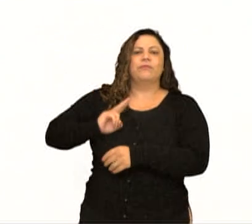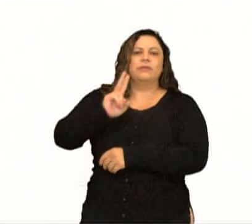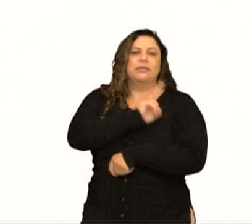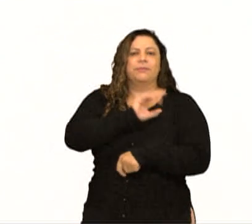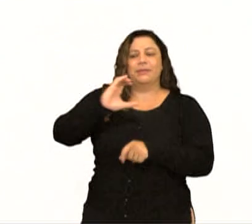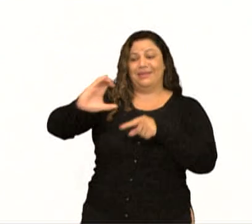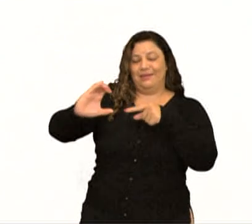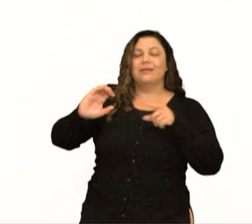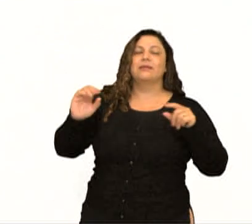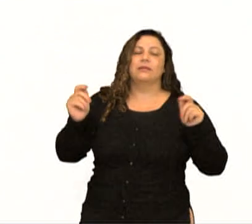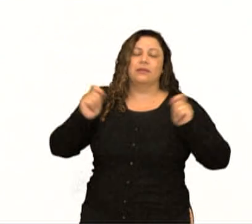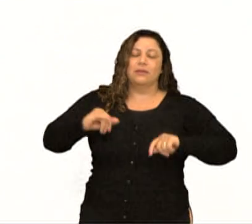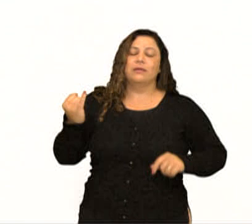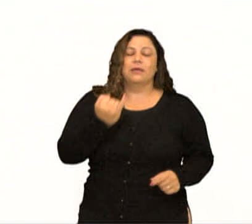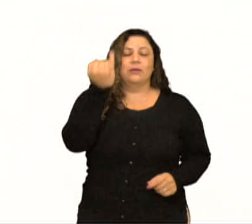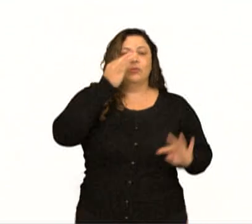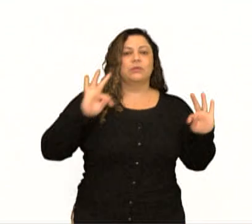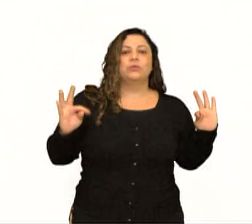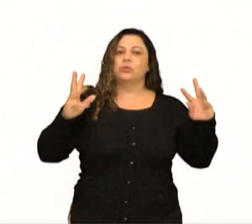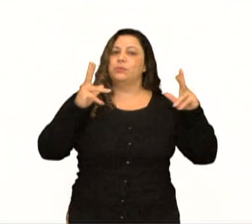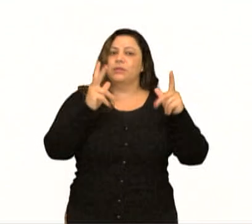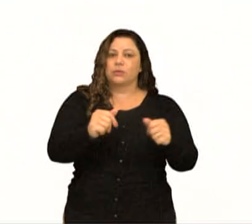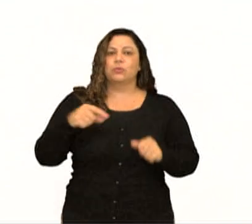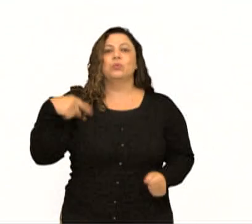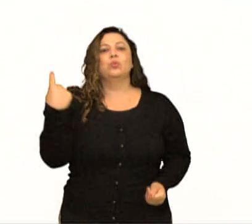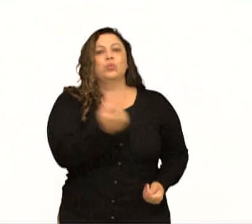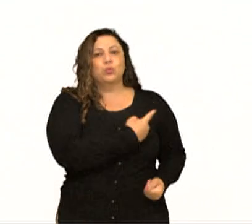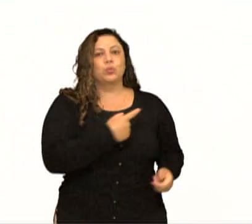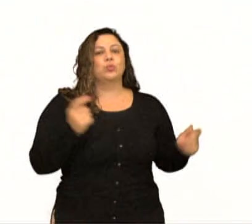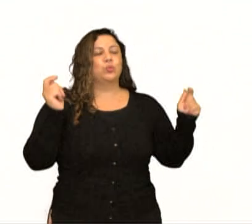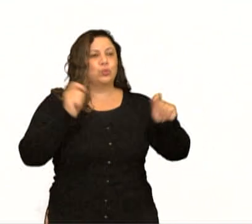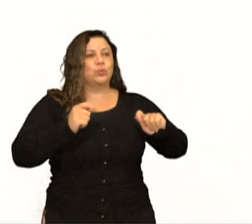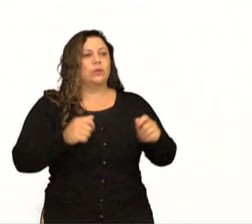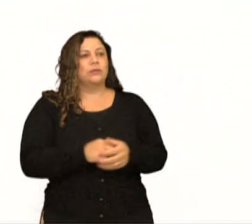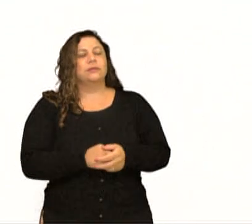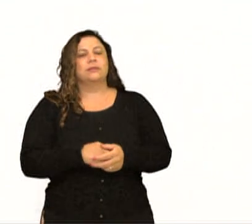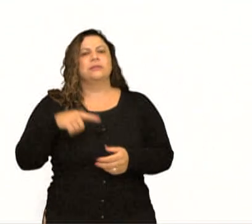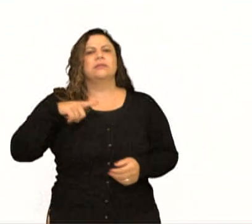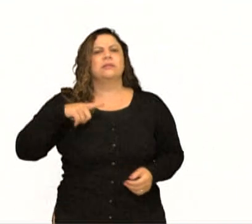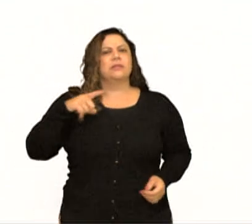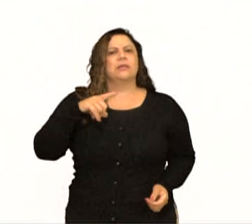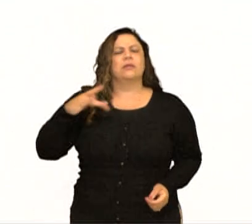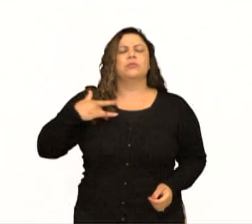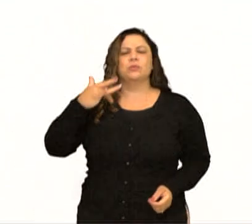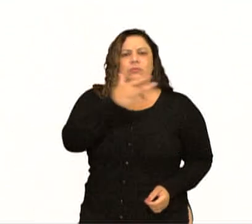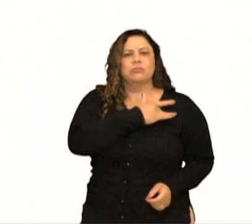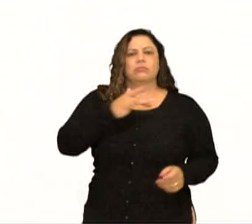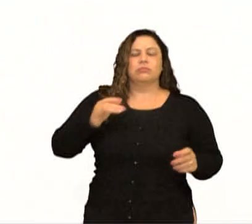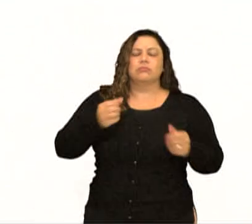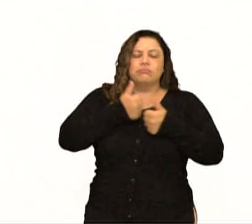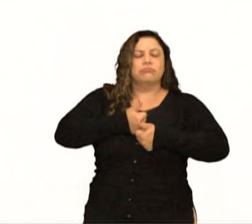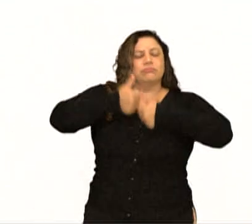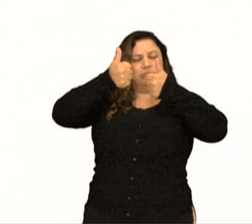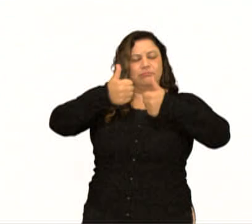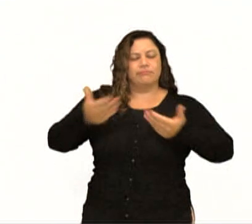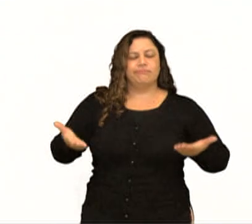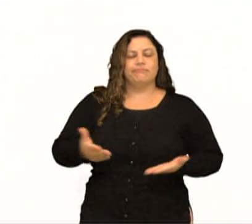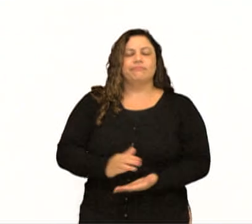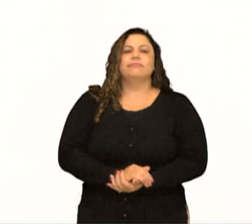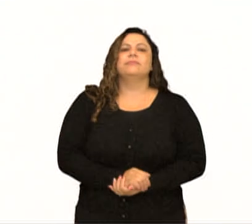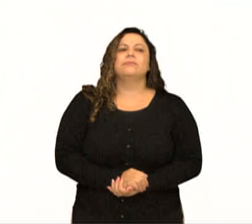extremamente importante para todos nós termos uma saúde bastante bacana aí,